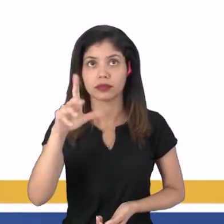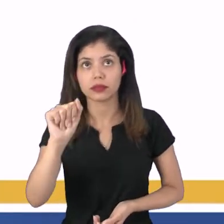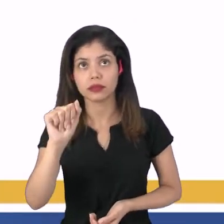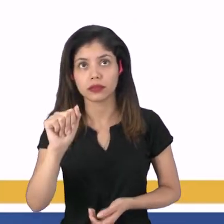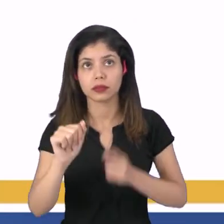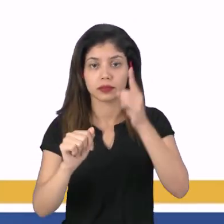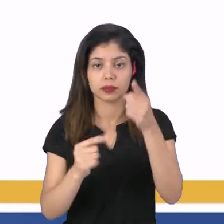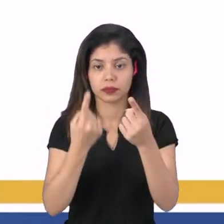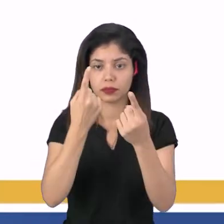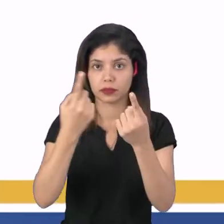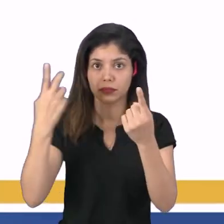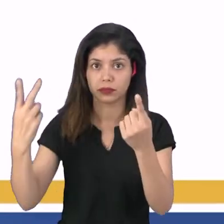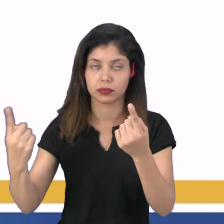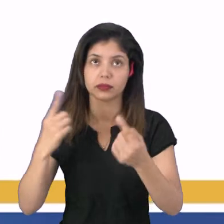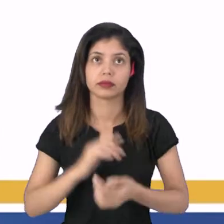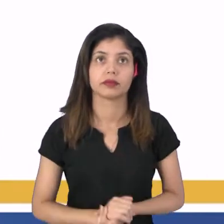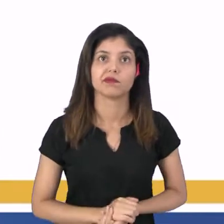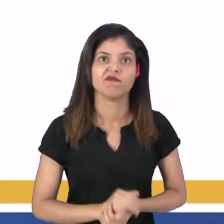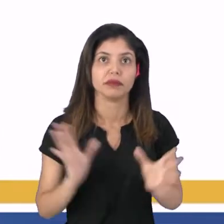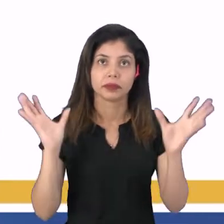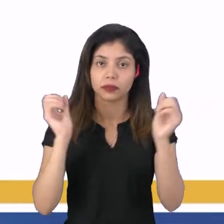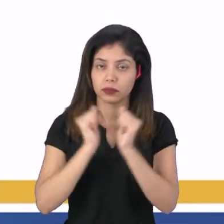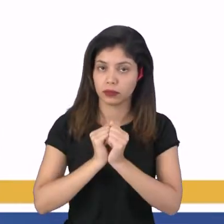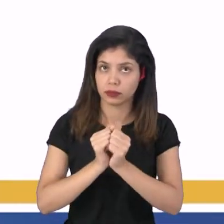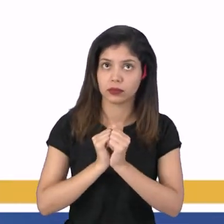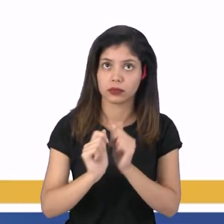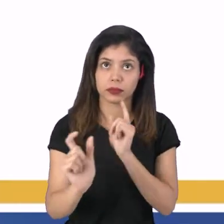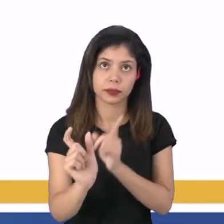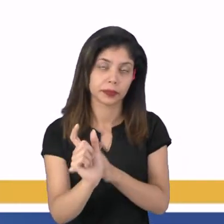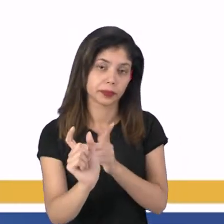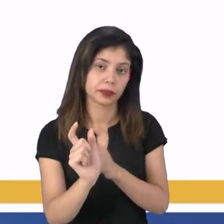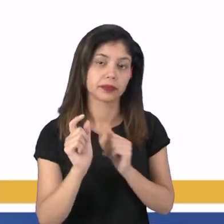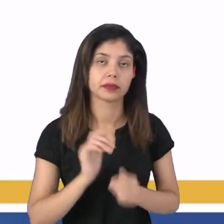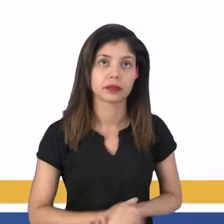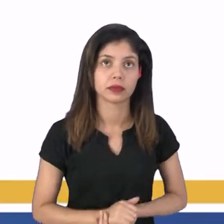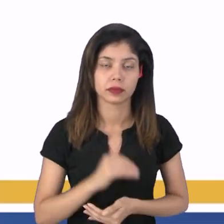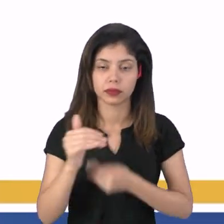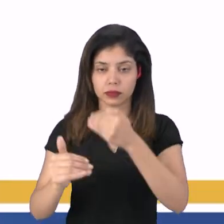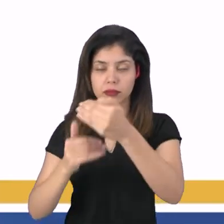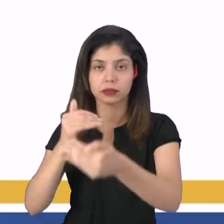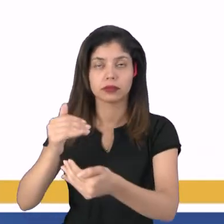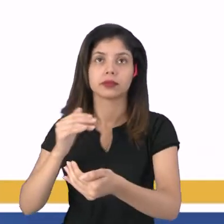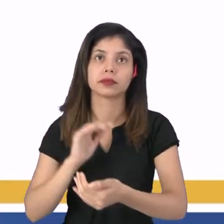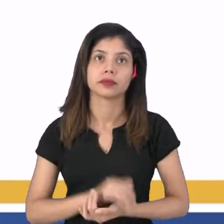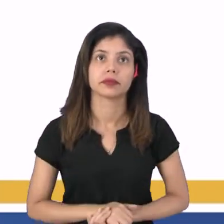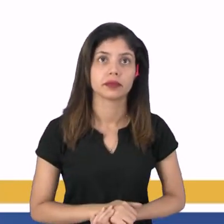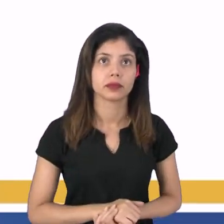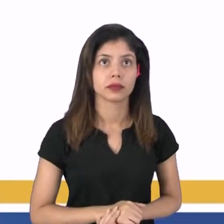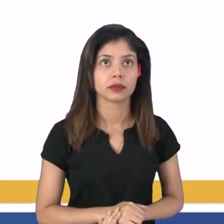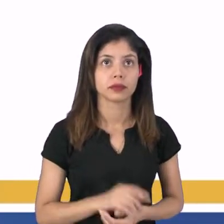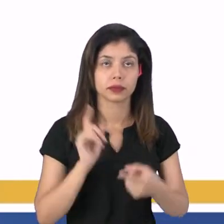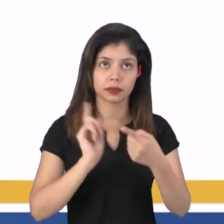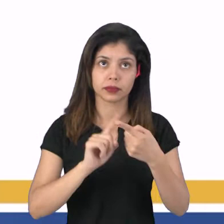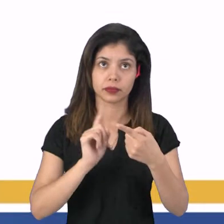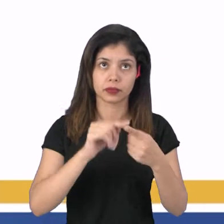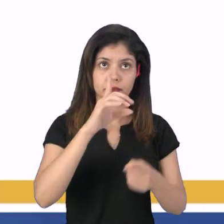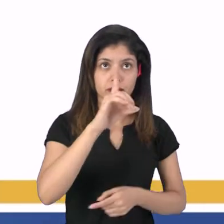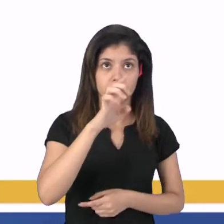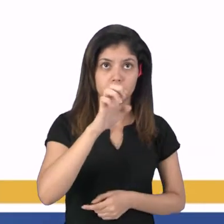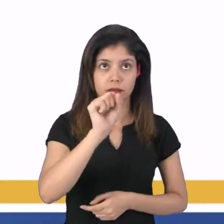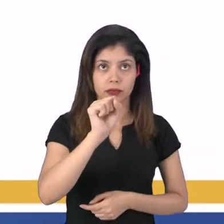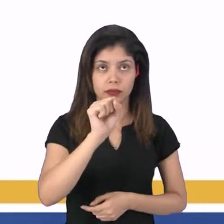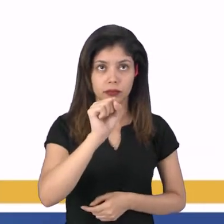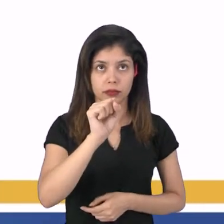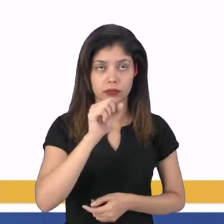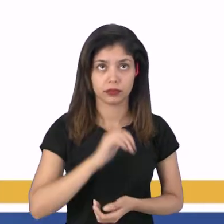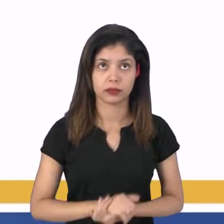e o sufixo, que é a junção deles, para formar a palavra, pelo processo de derivação. No primeiro, nós temos a